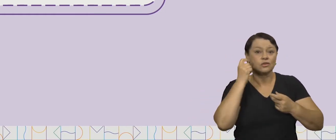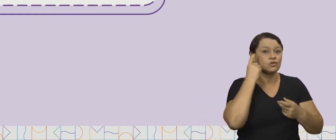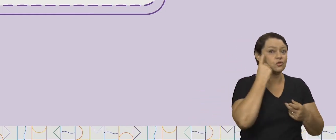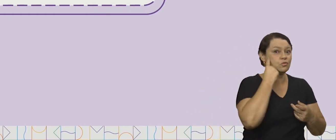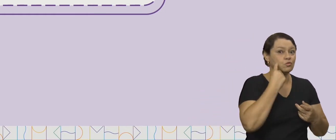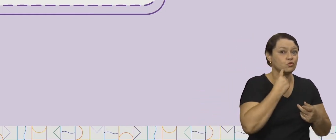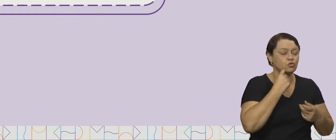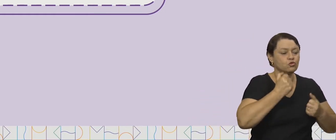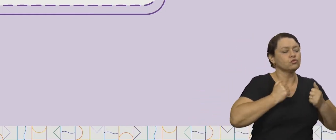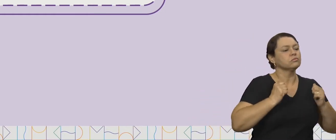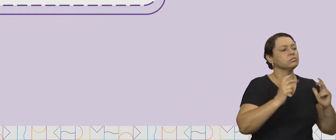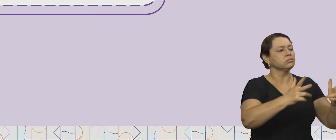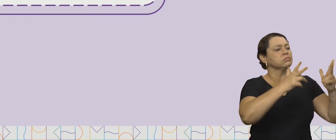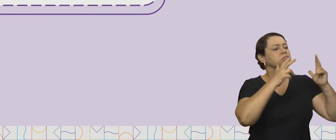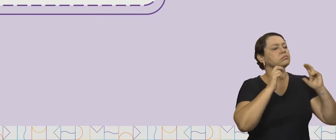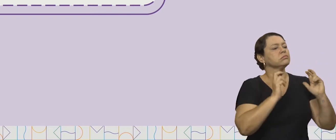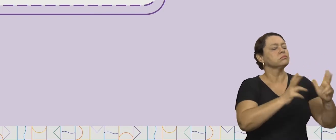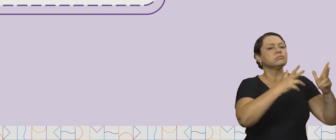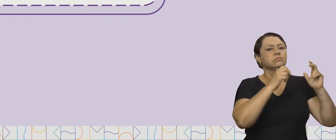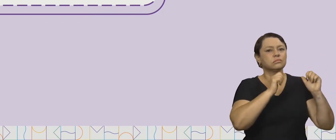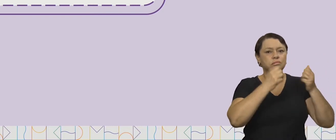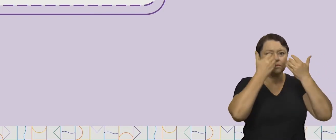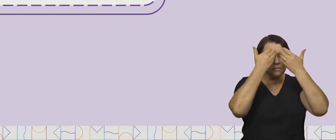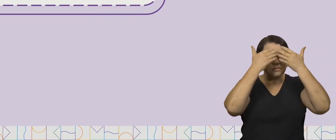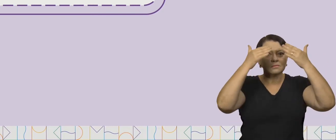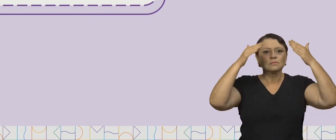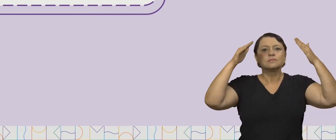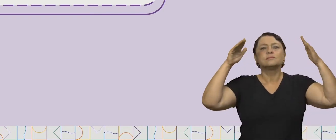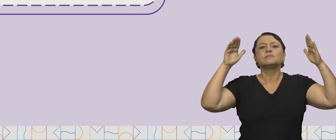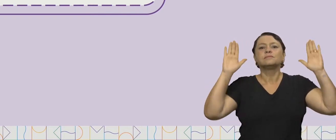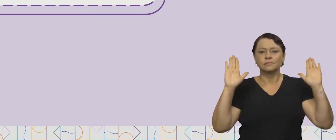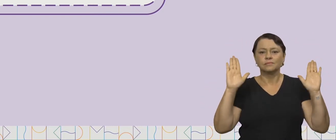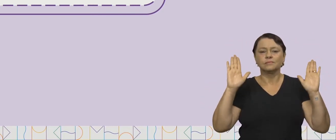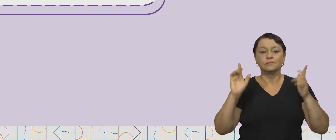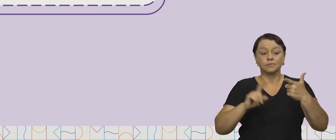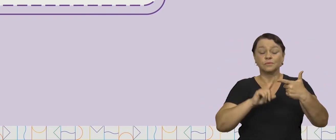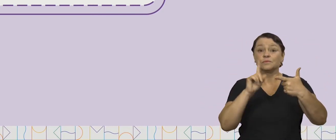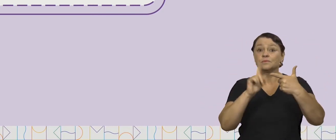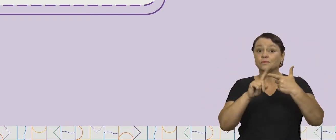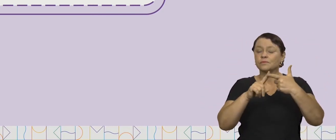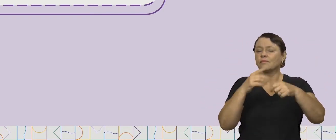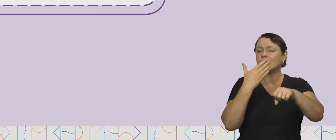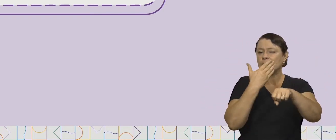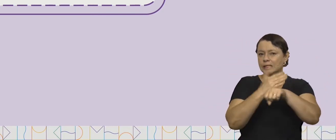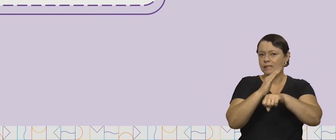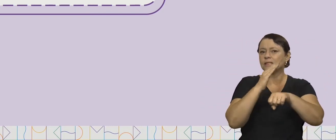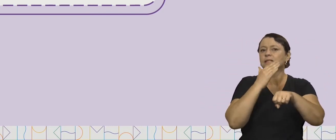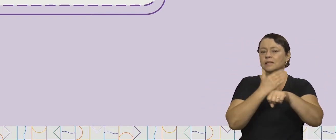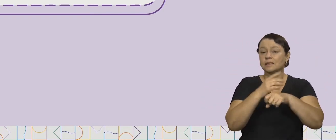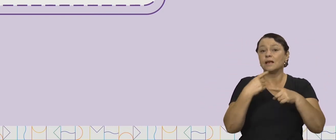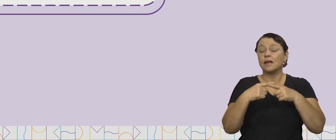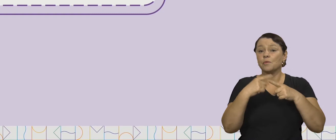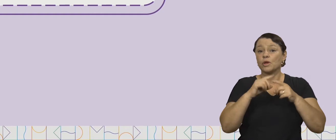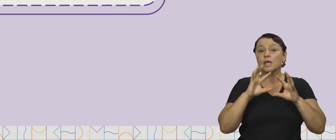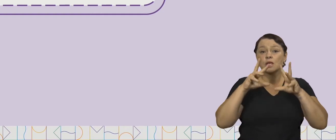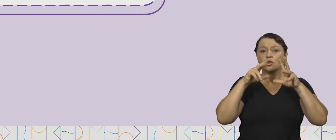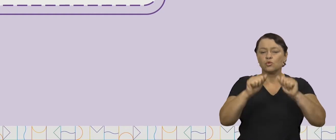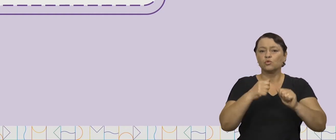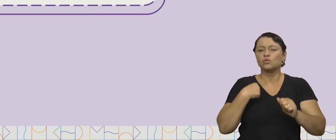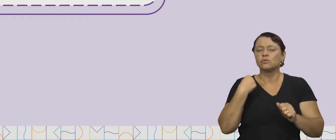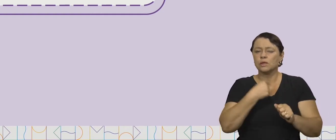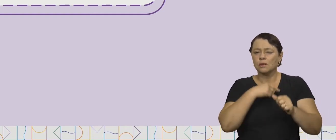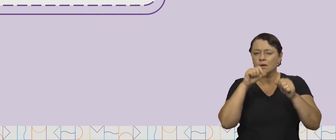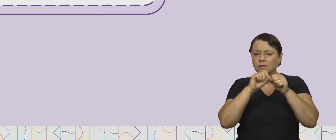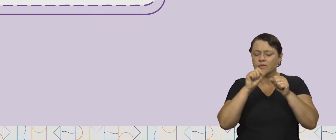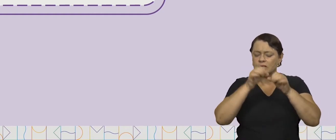que a mensagem fique bem clara. O segundo passo é ensaiar. Nós arrasamos em tudo que fazemos, e o